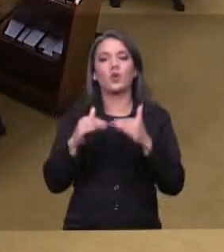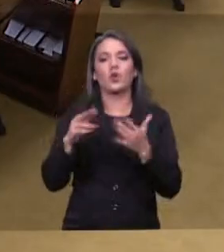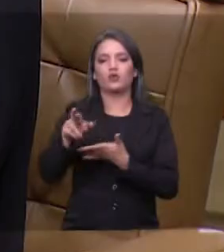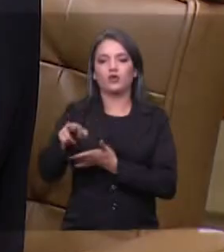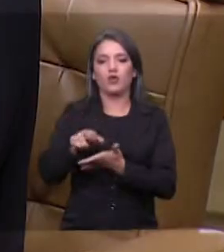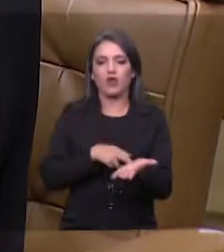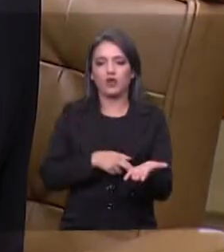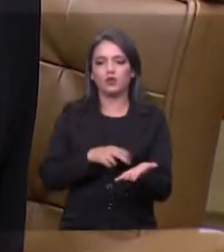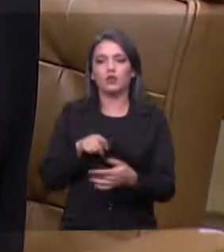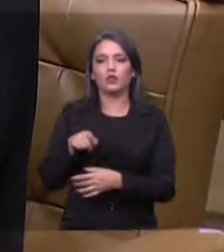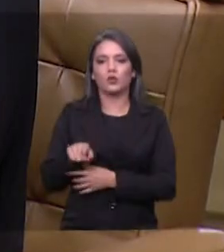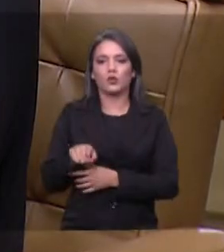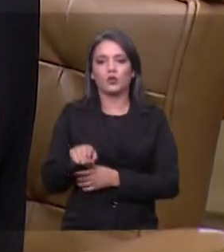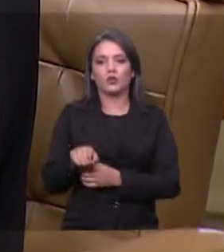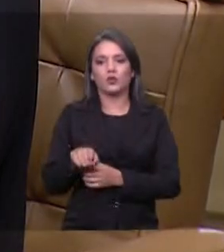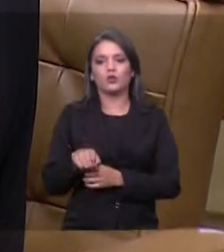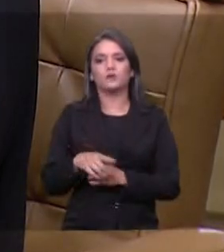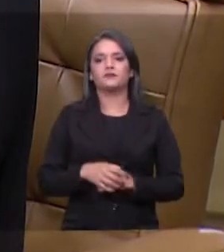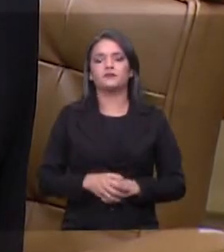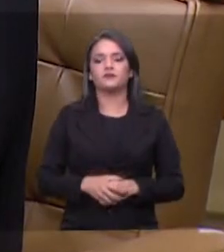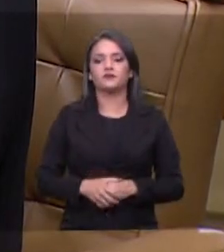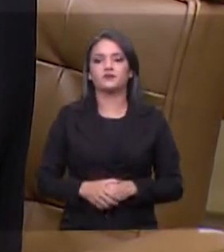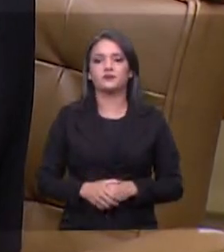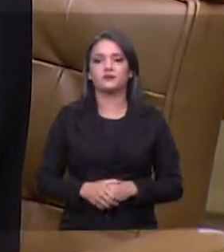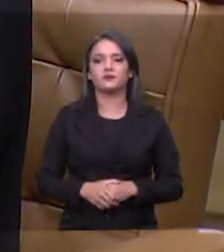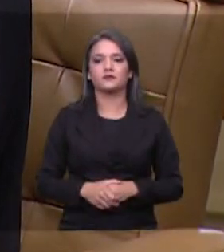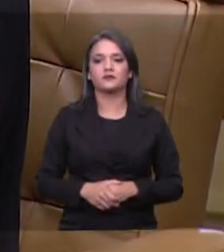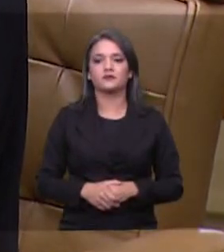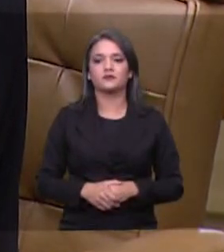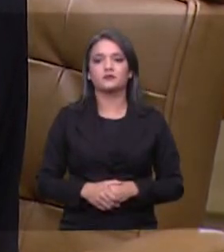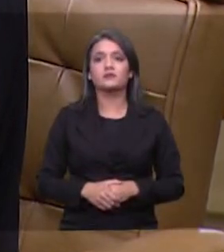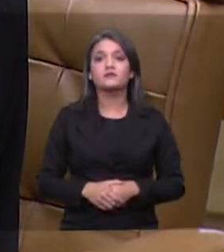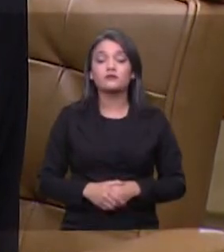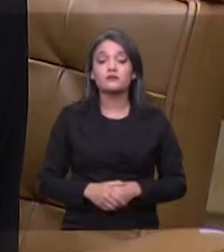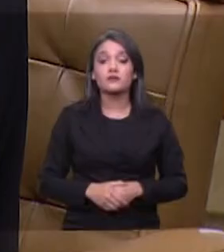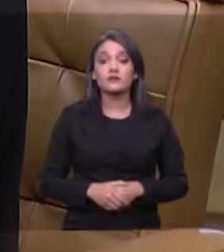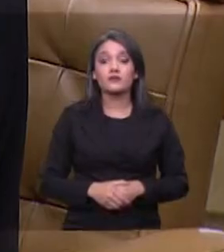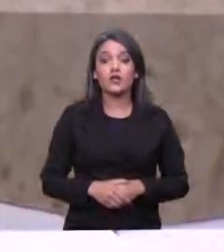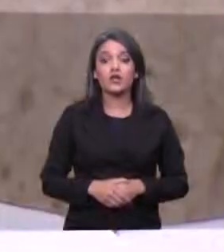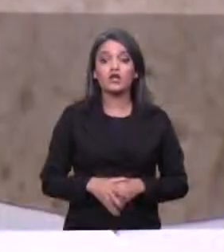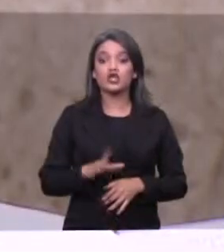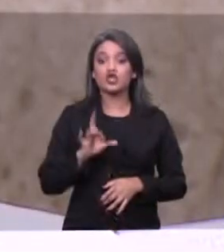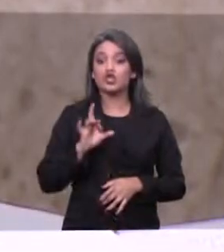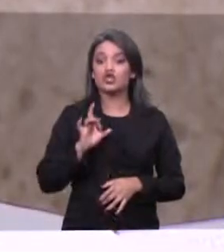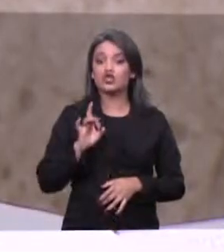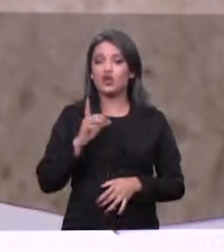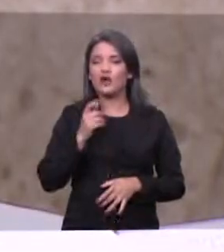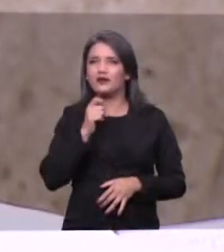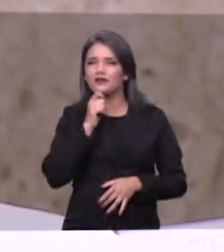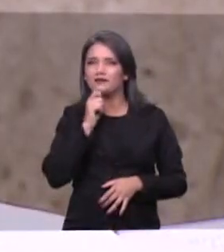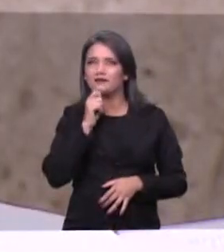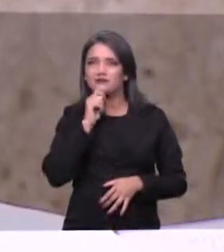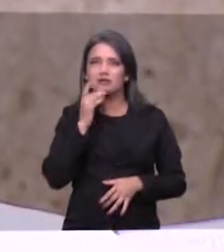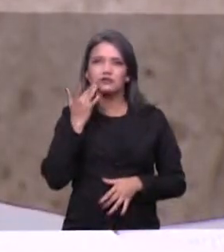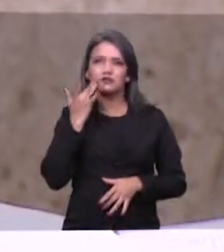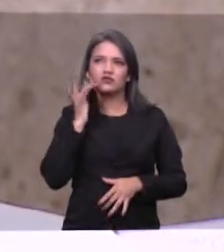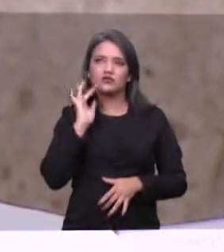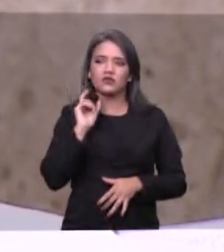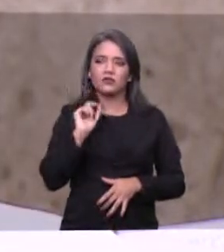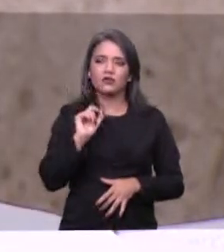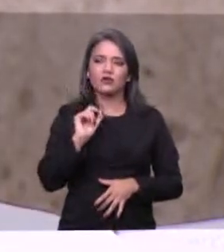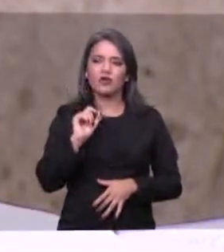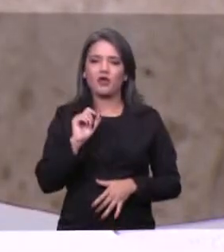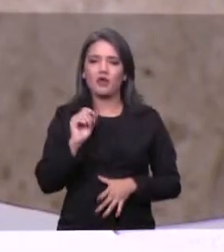Fux nesse ponto também. Ministro Zanin, só ficou a questão meio ainda em aberto, se